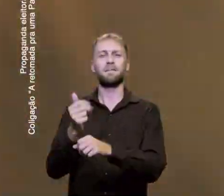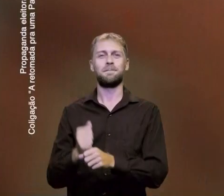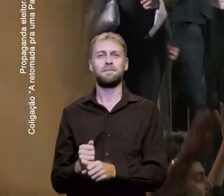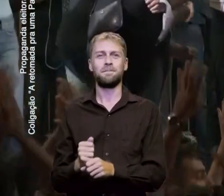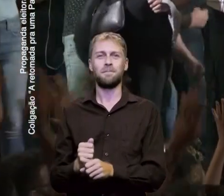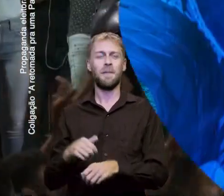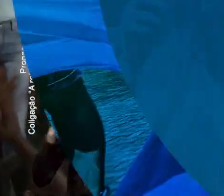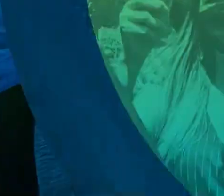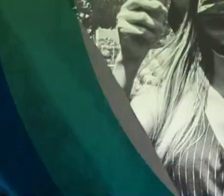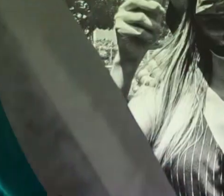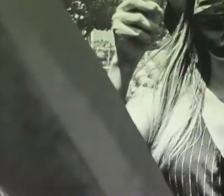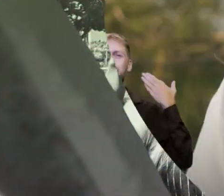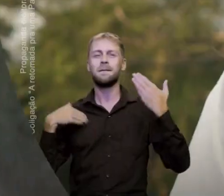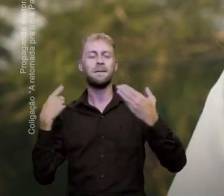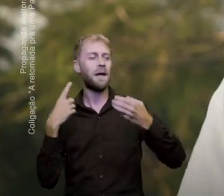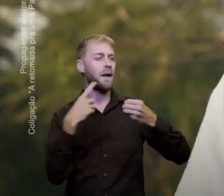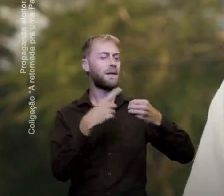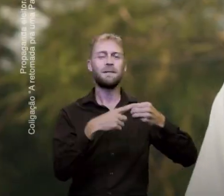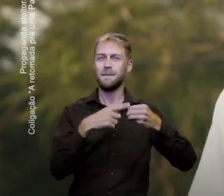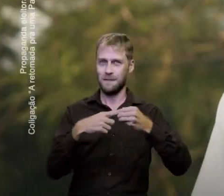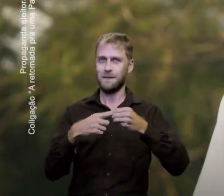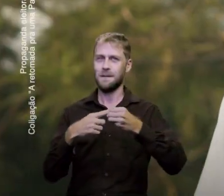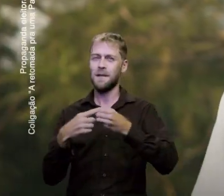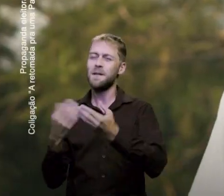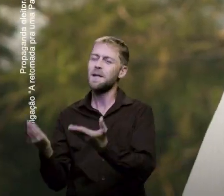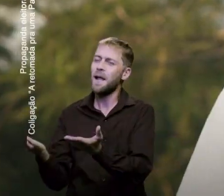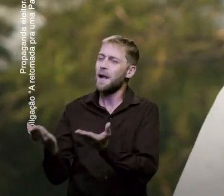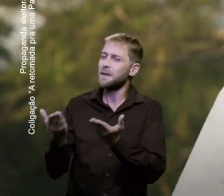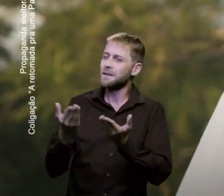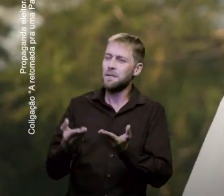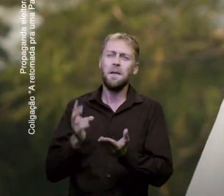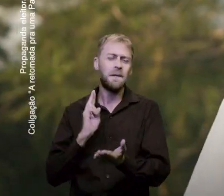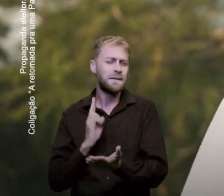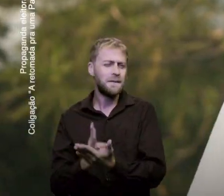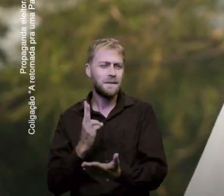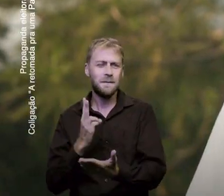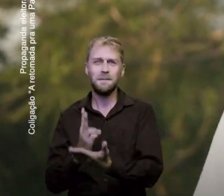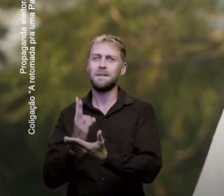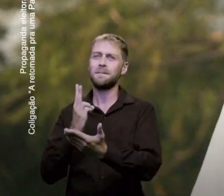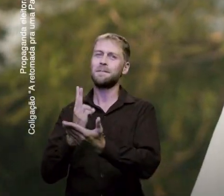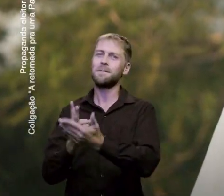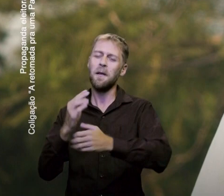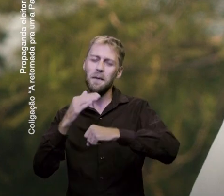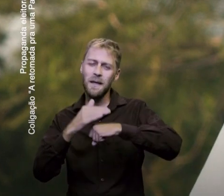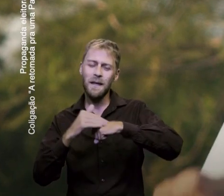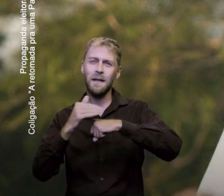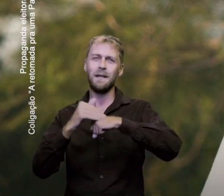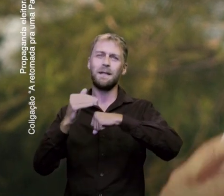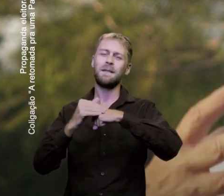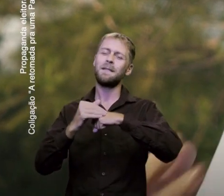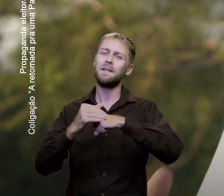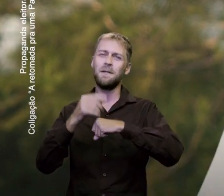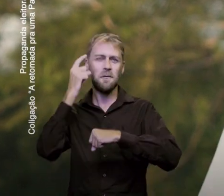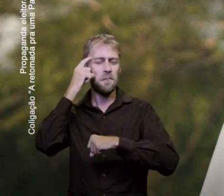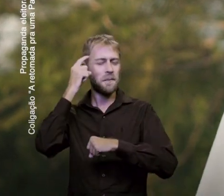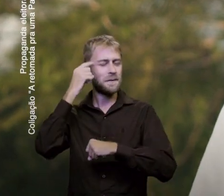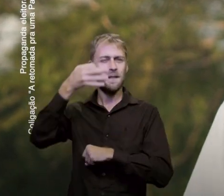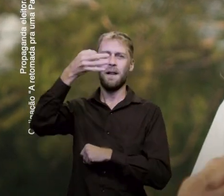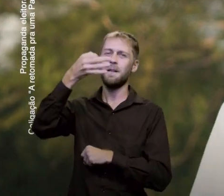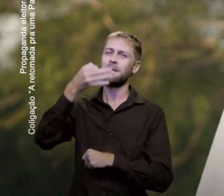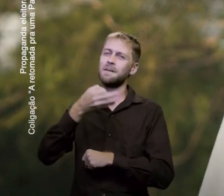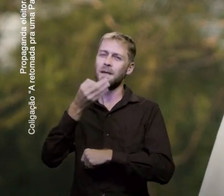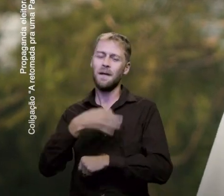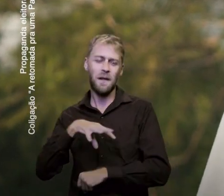a vitória! Andando pela cidade, o que nós recebemos o tempo todo foi energia positiva,